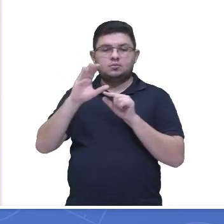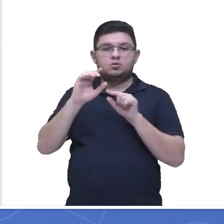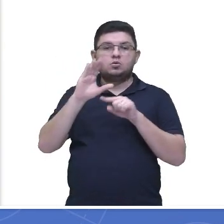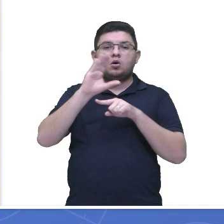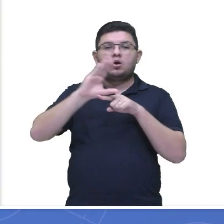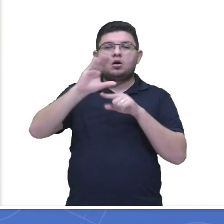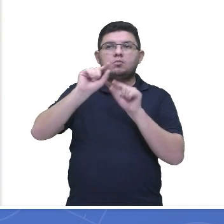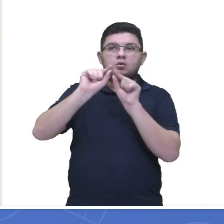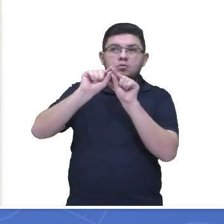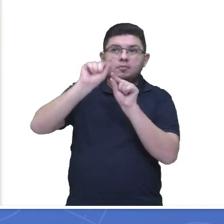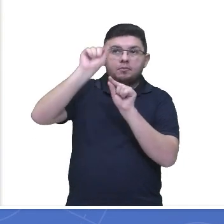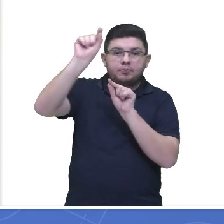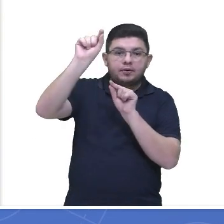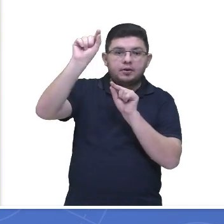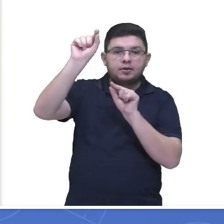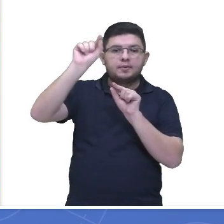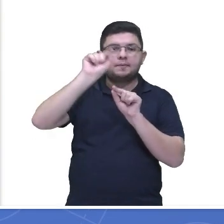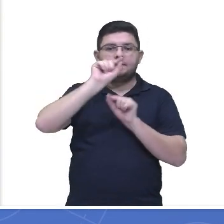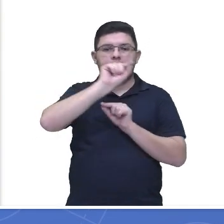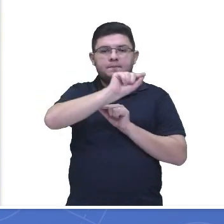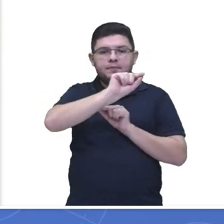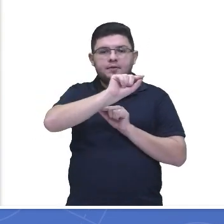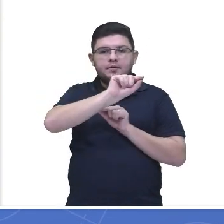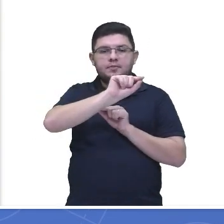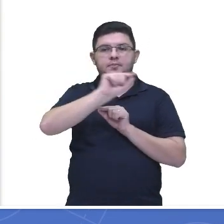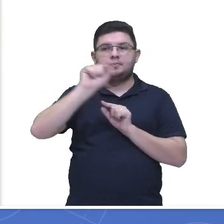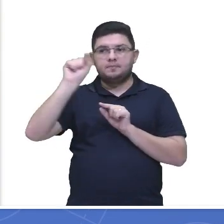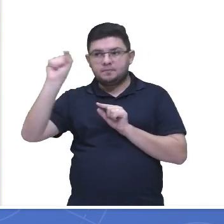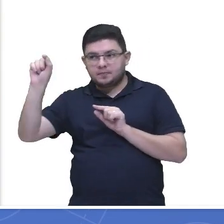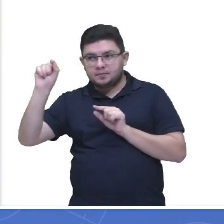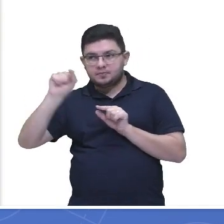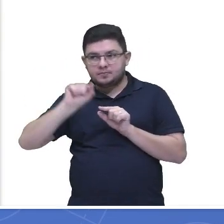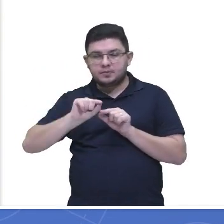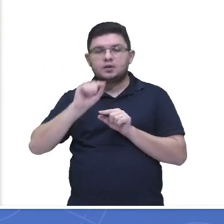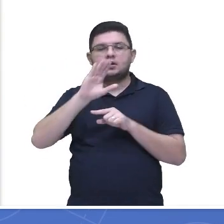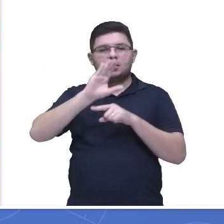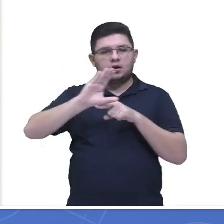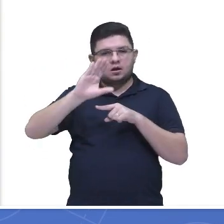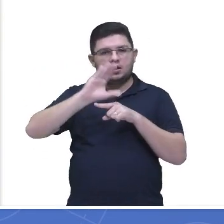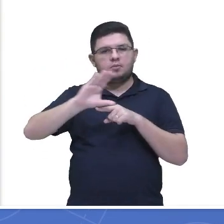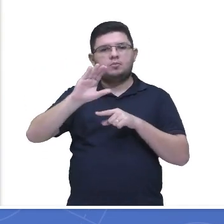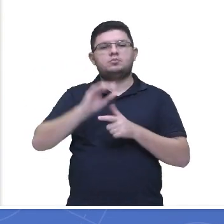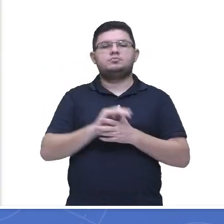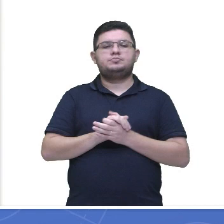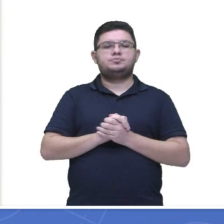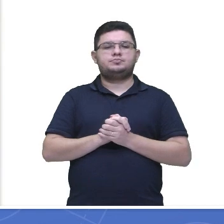carbono, ok? Cada extremidade é um átomo de carbono.